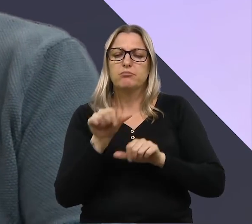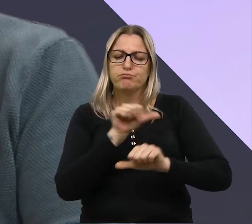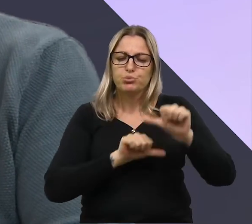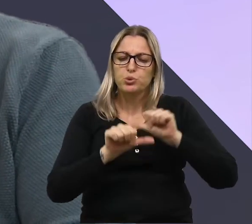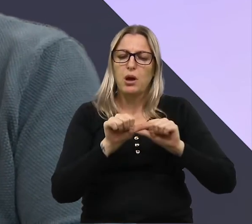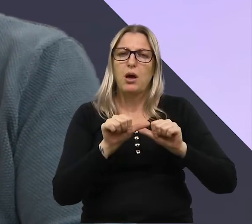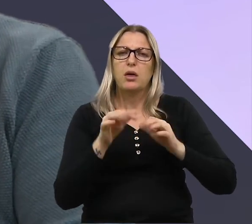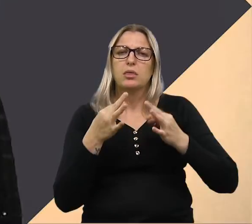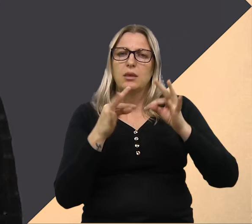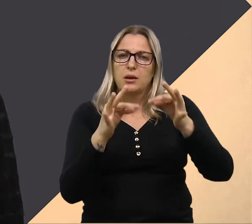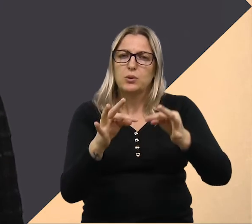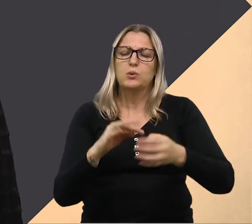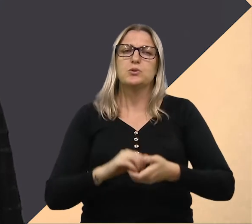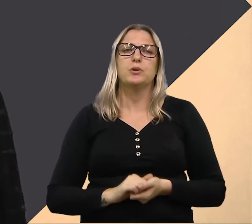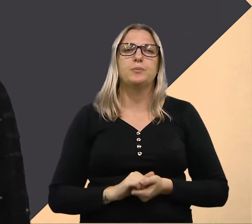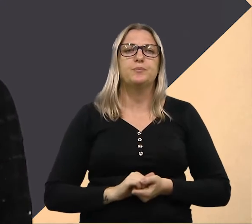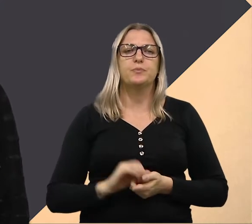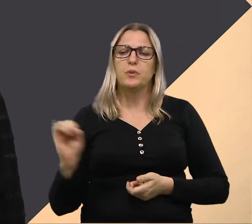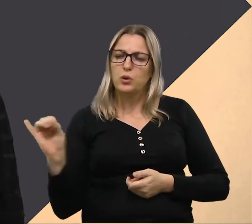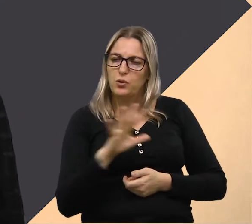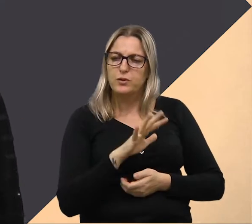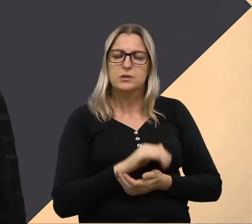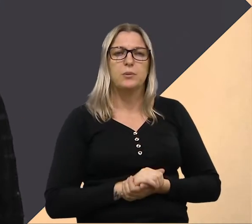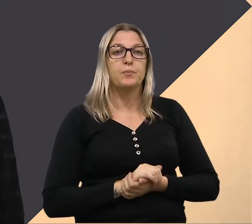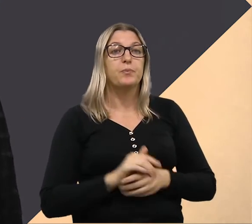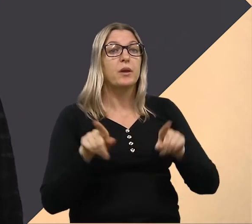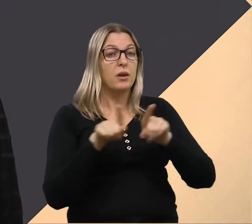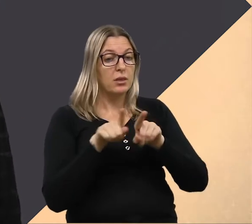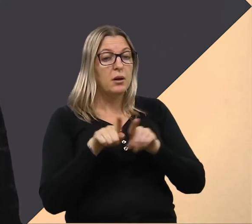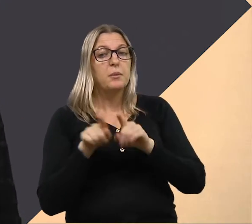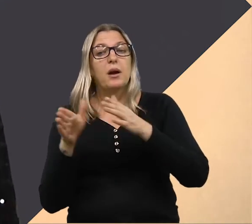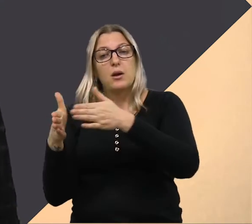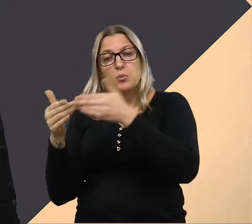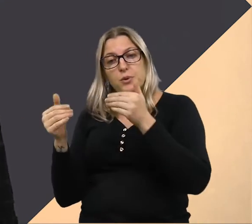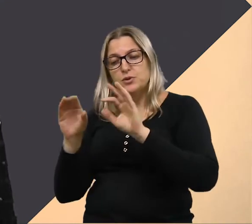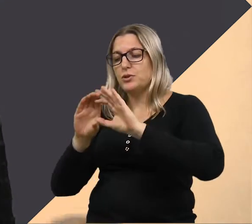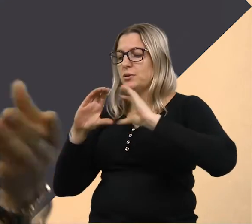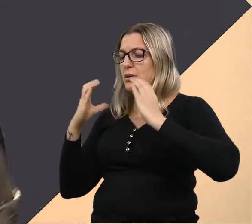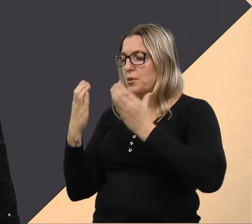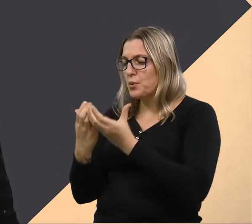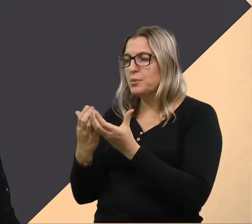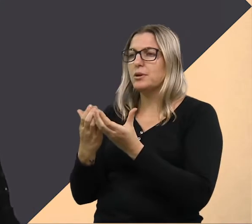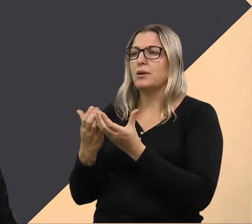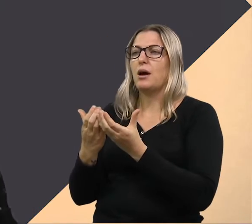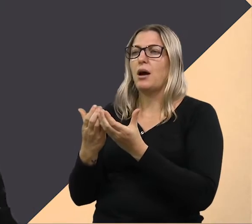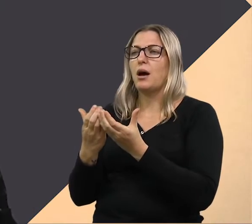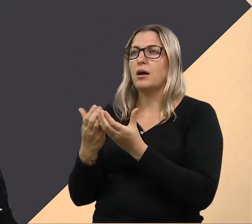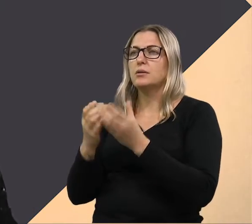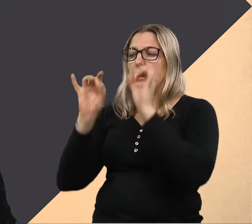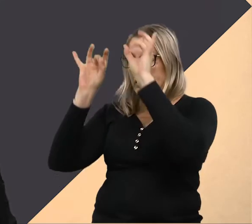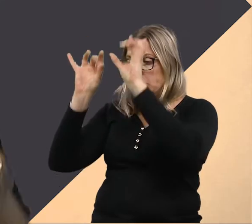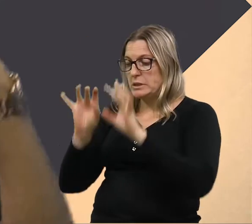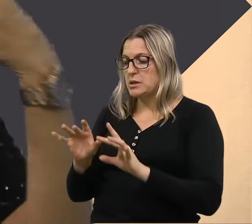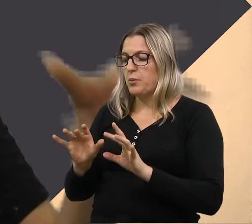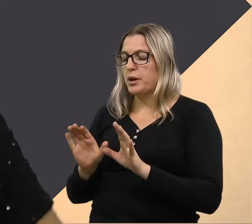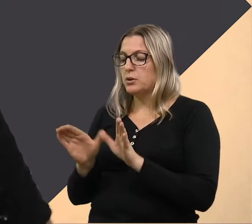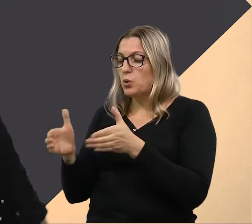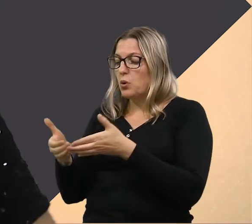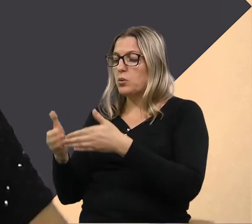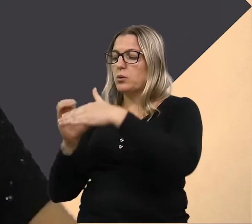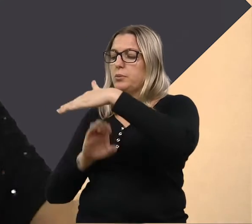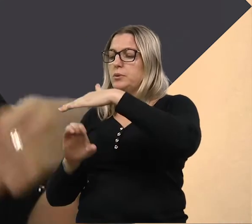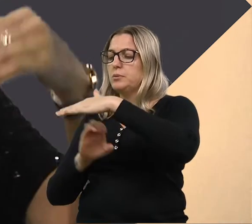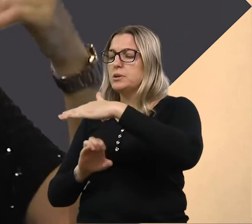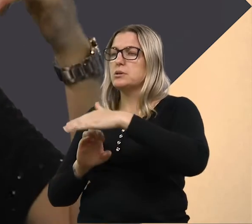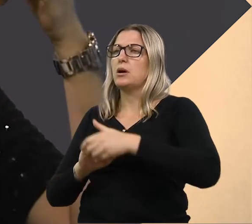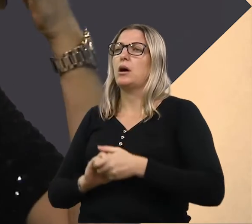e levando inovação e essa é uma grande reivindicação da comunidade especialmente da comunidade Empresarial né A questão da